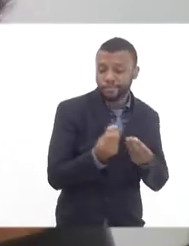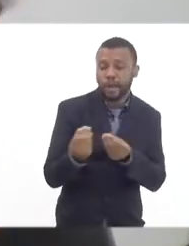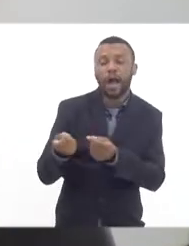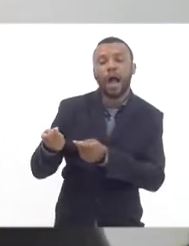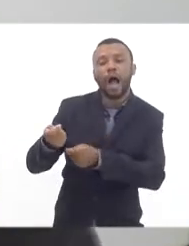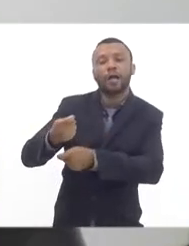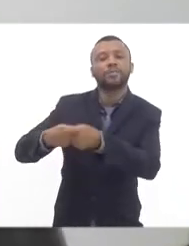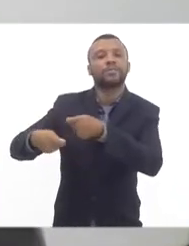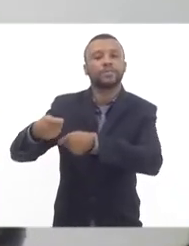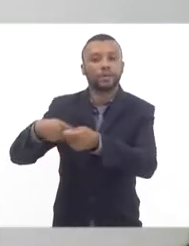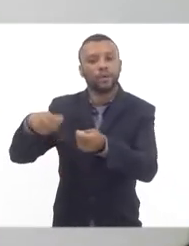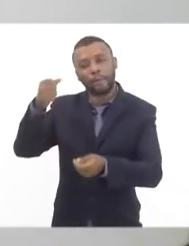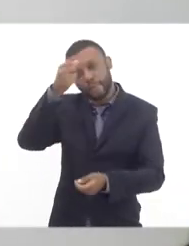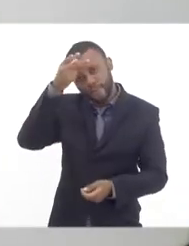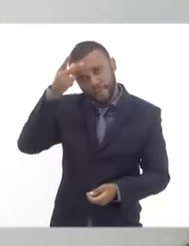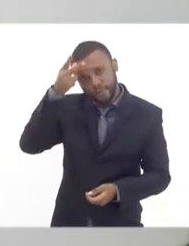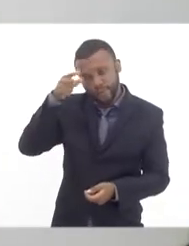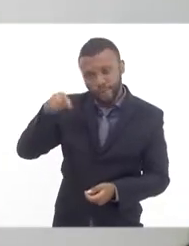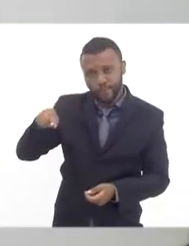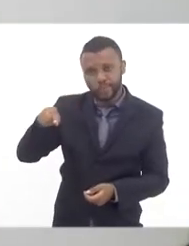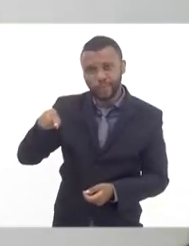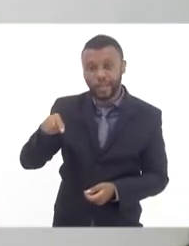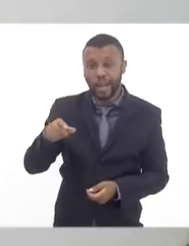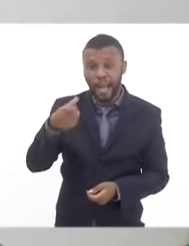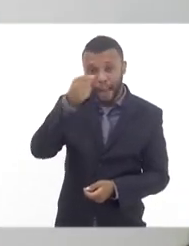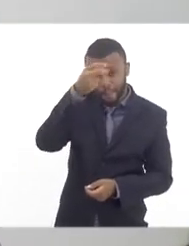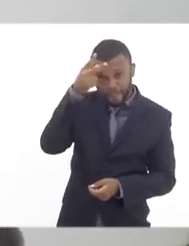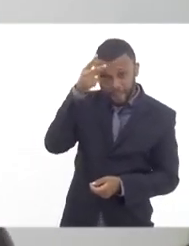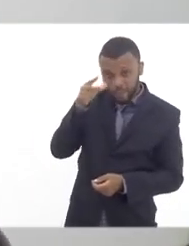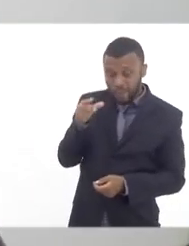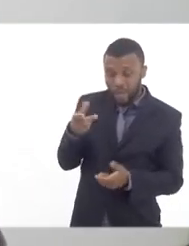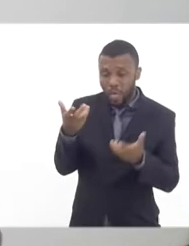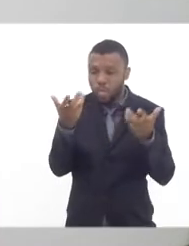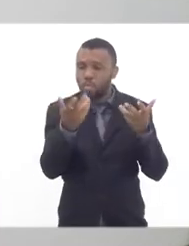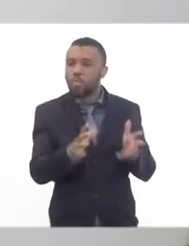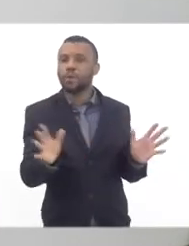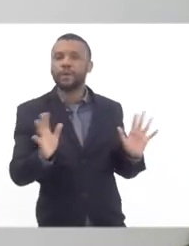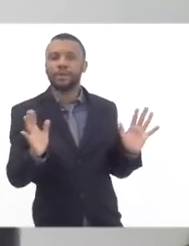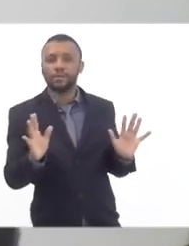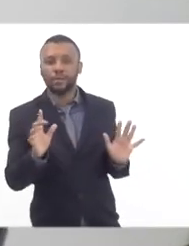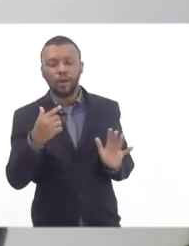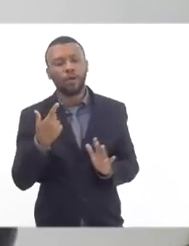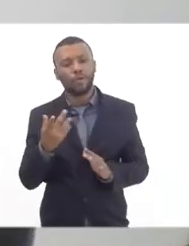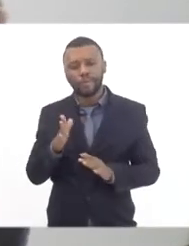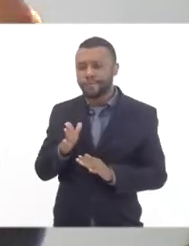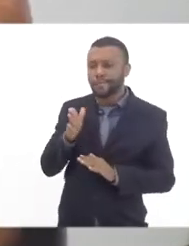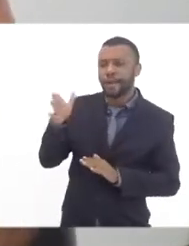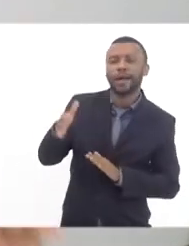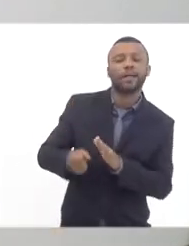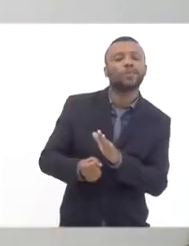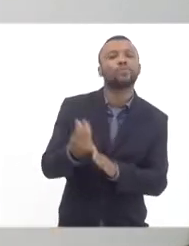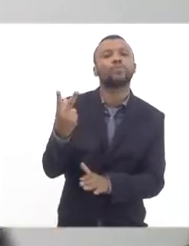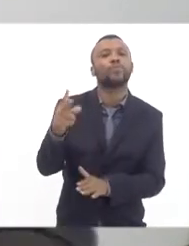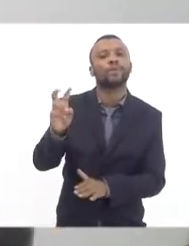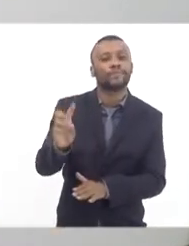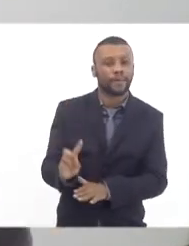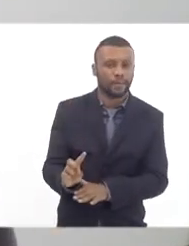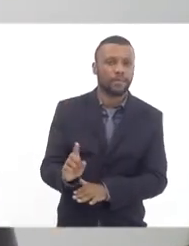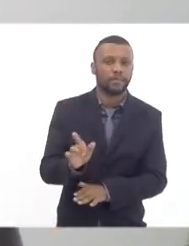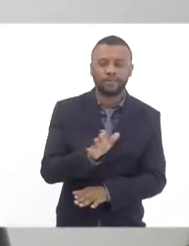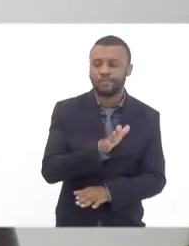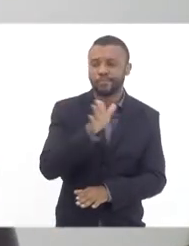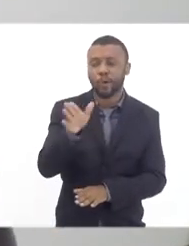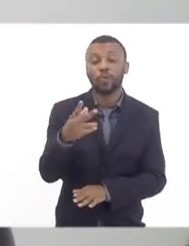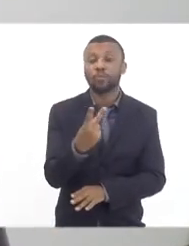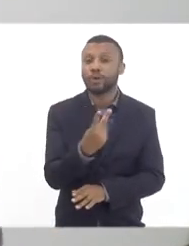Prefeitura não quis. Eu fui lá, eu estive nas duas audiências, fui convidada. Os dois secretários de Cultura, na época,